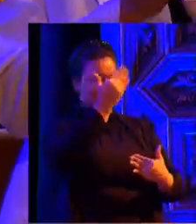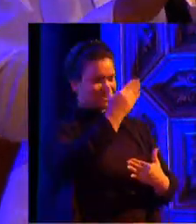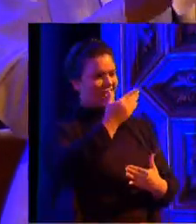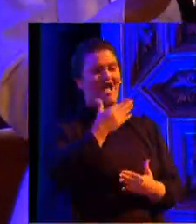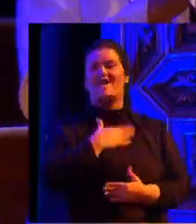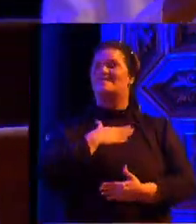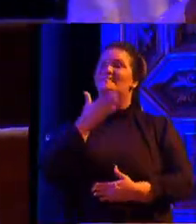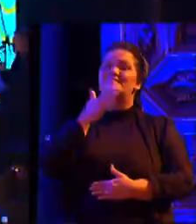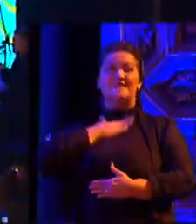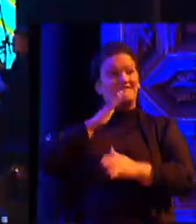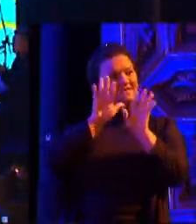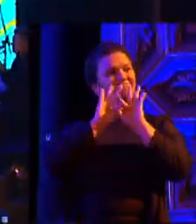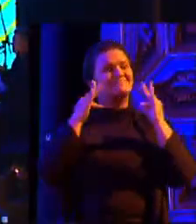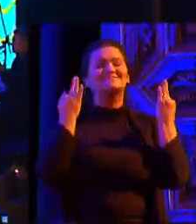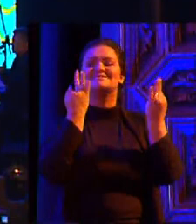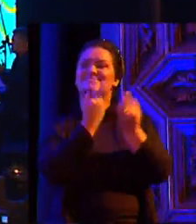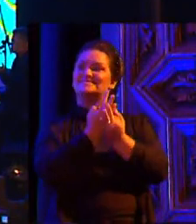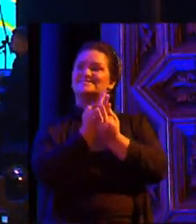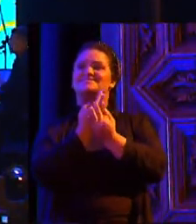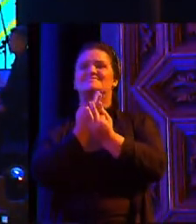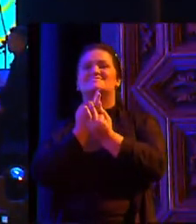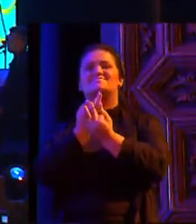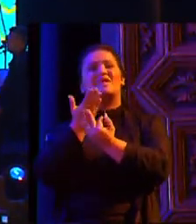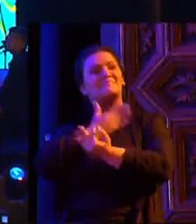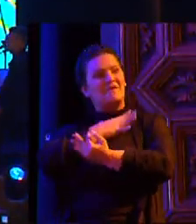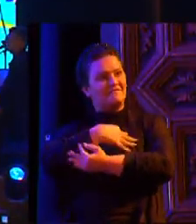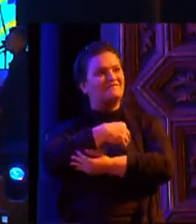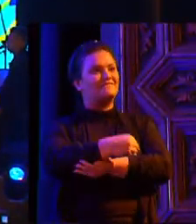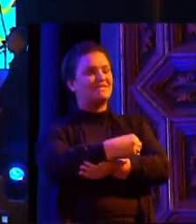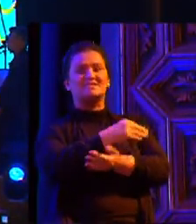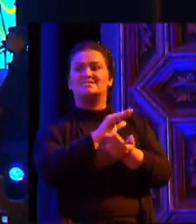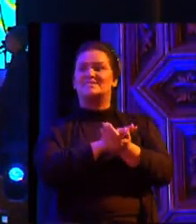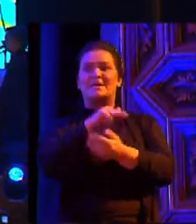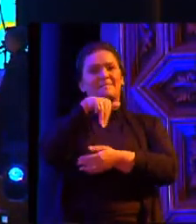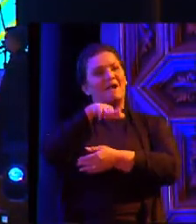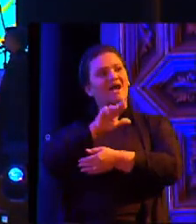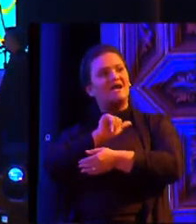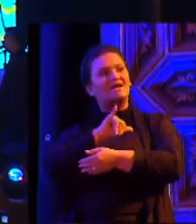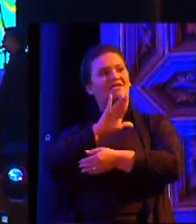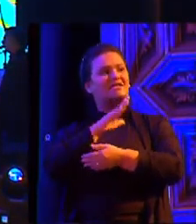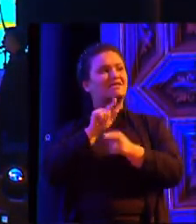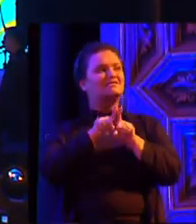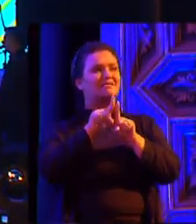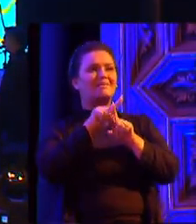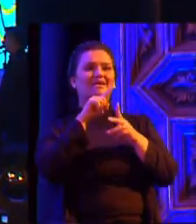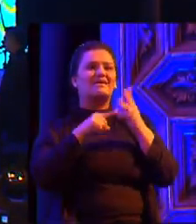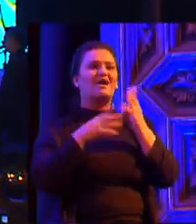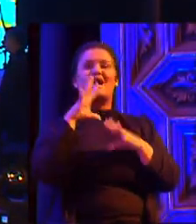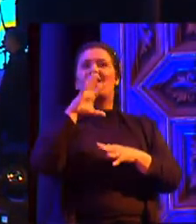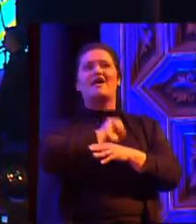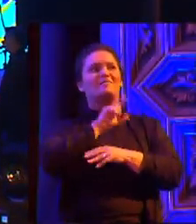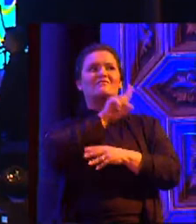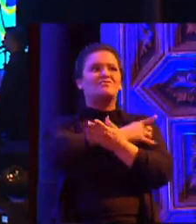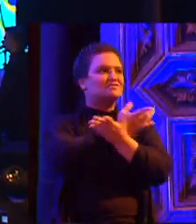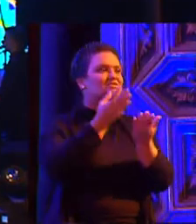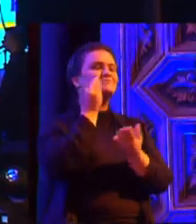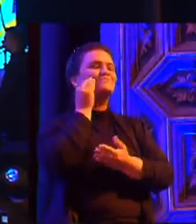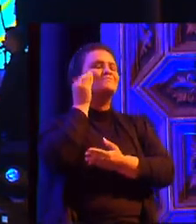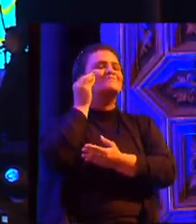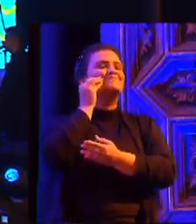minha família. Jennifer, Marilda, Aira, Kaique, Luna. Amo vocês. Beijo a